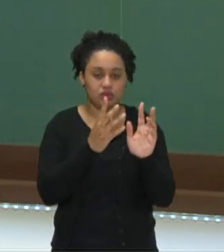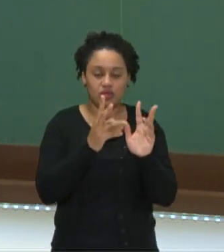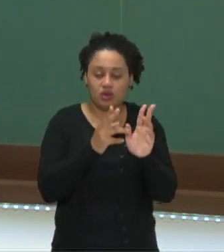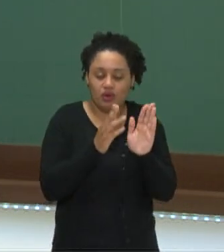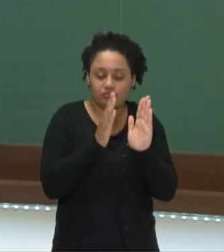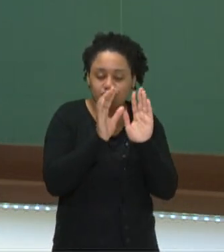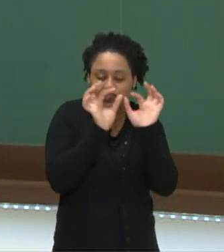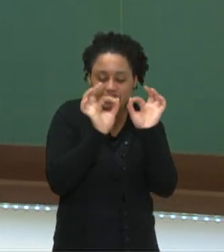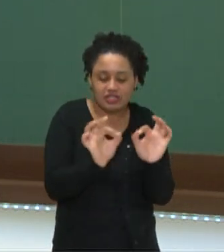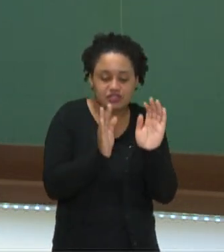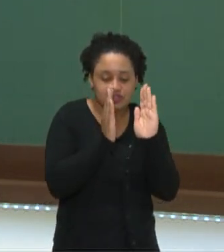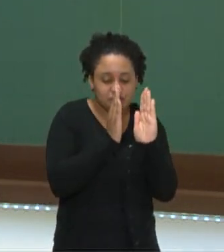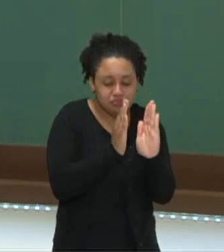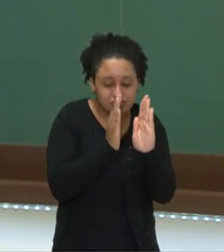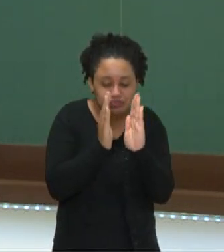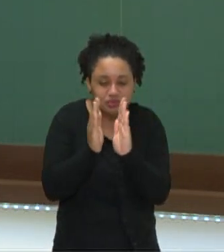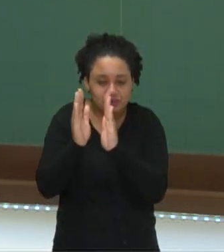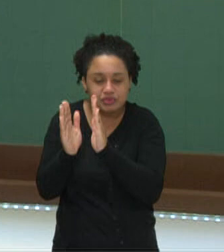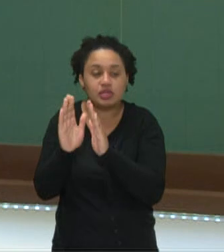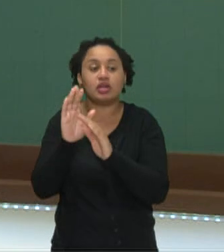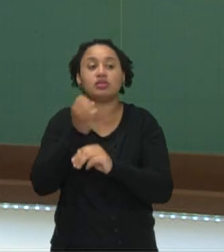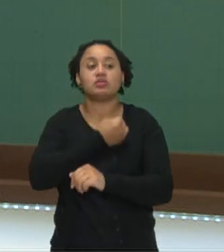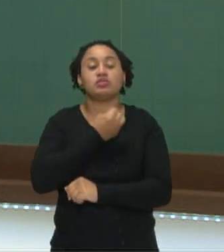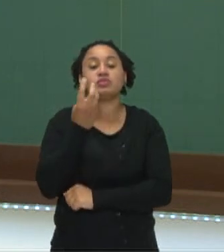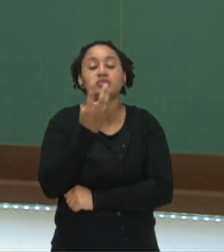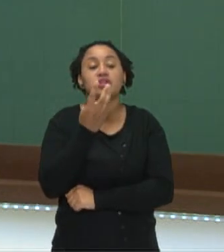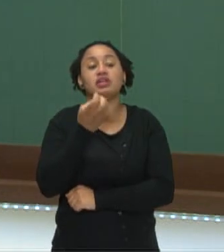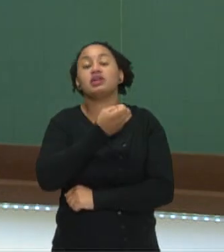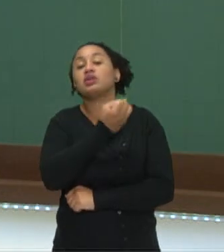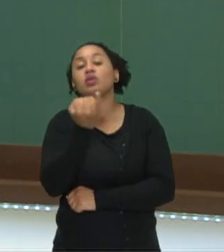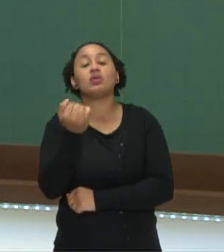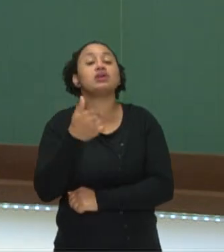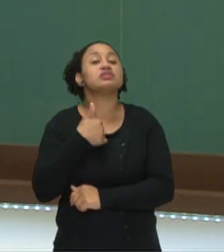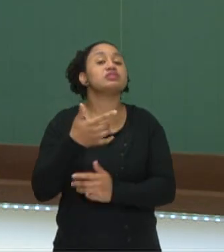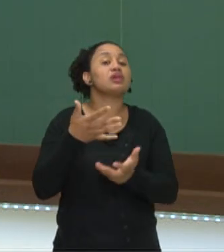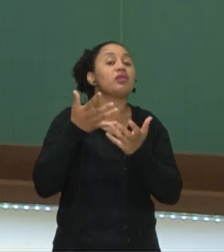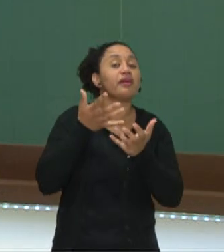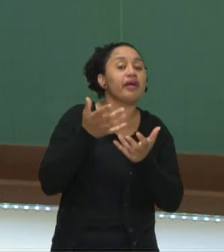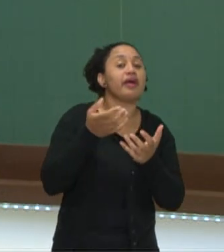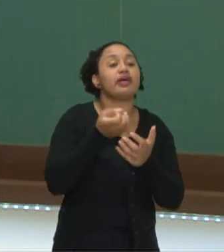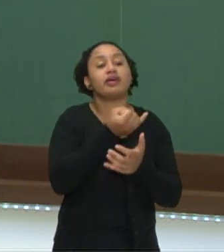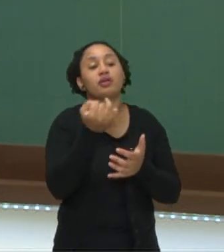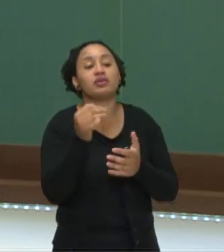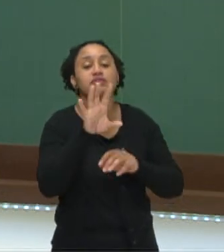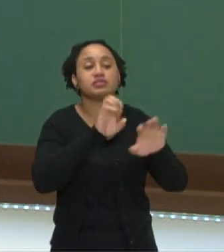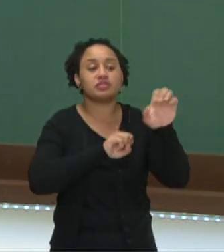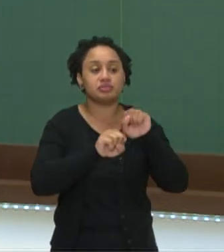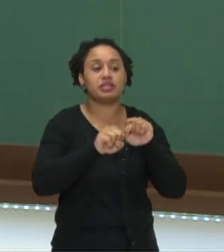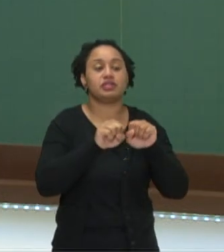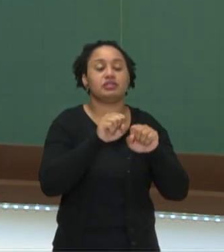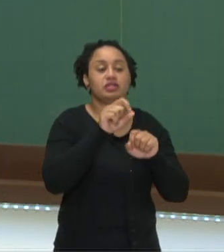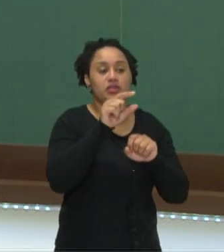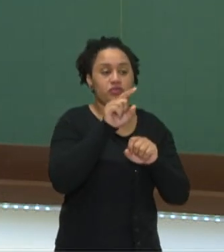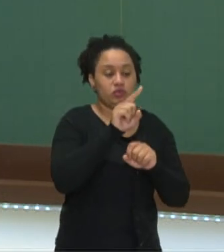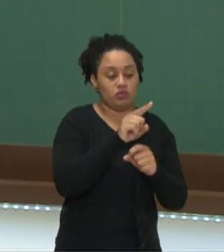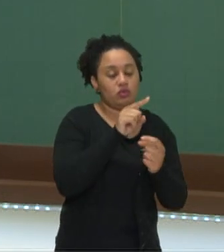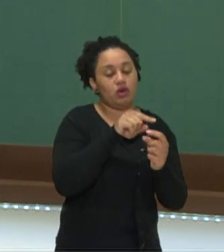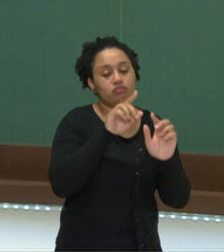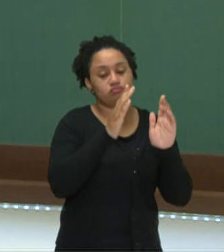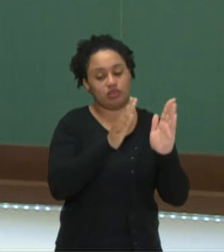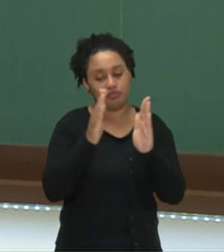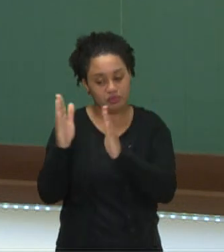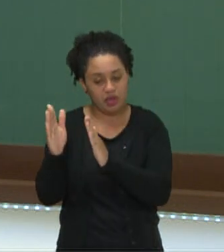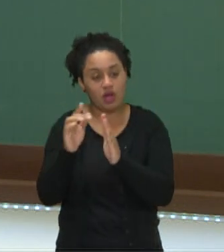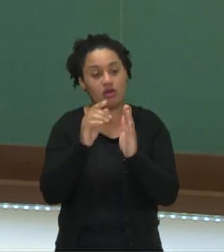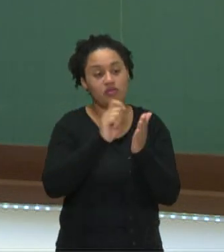iguais, do mesmo tamanho. O número 3 é quantos eu vou considerar, quantos eu estou pegando. Então, foi pintado de azul